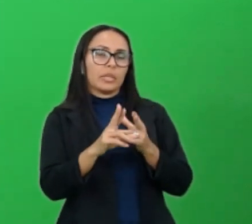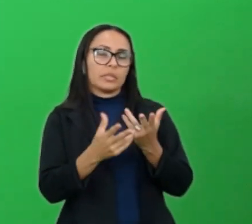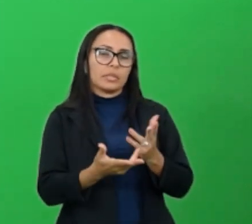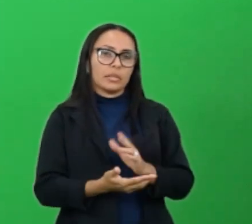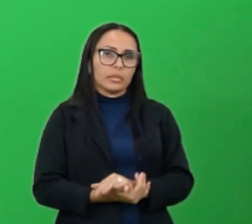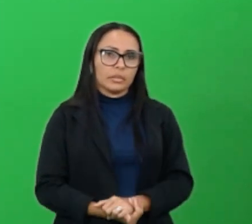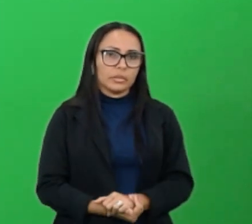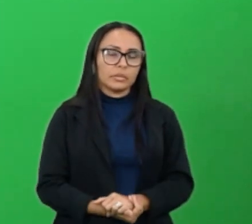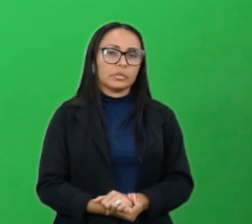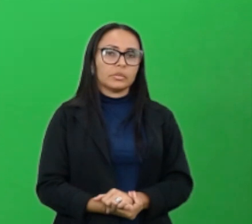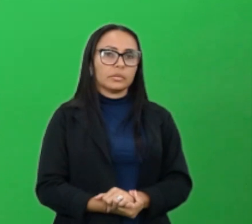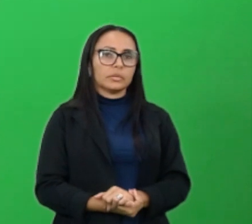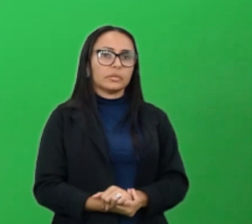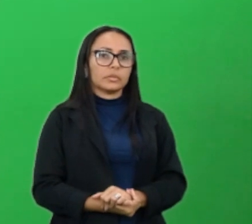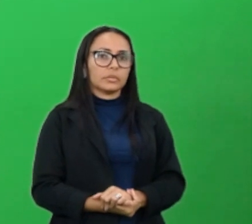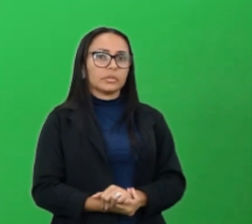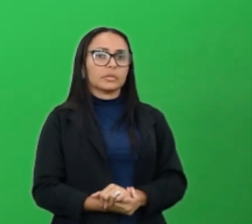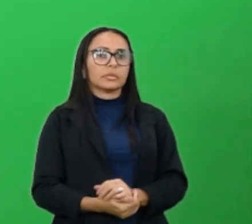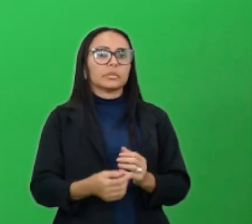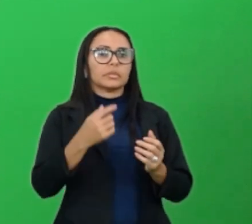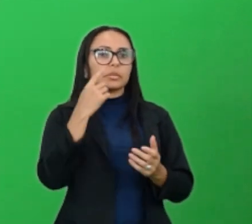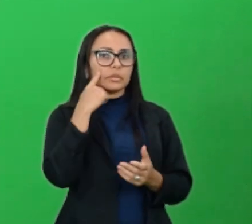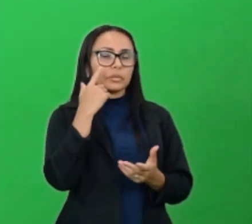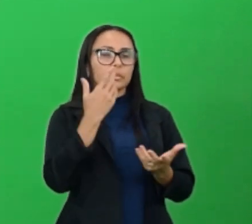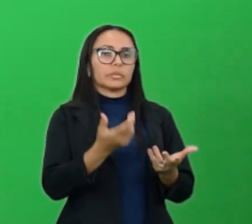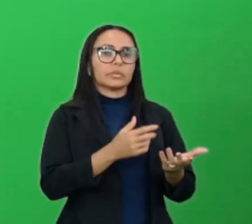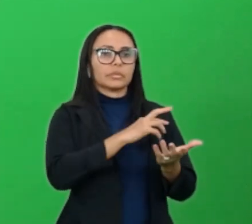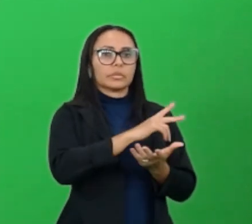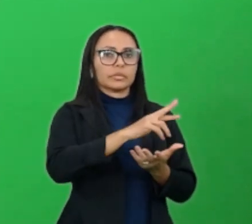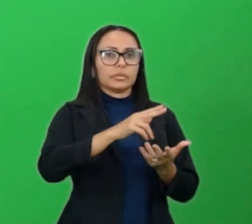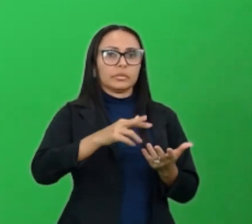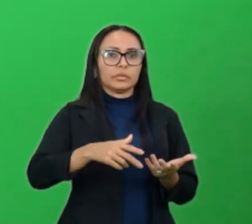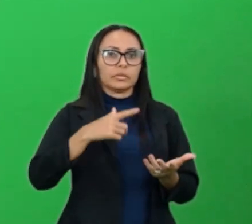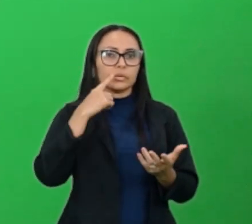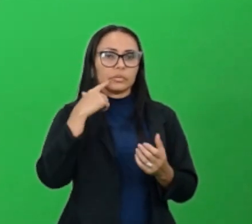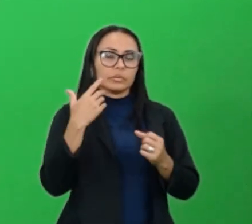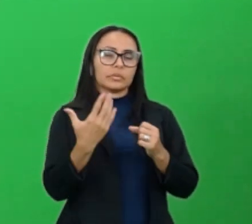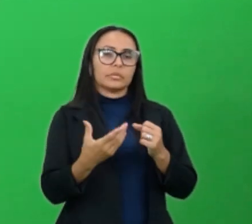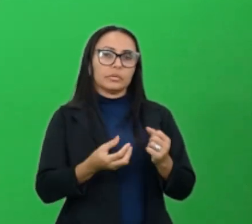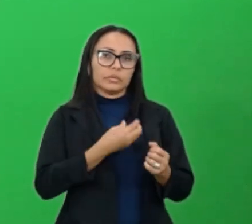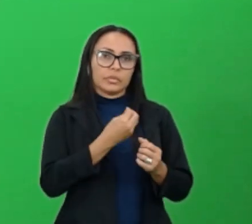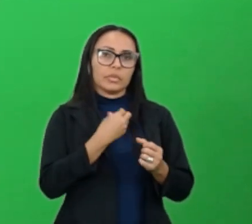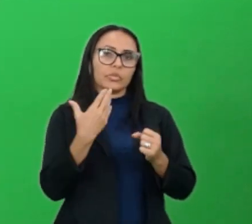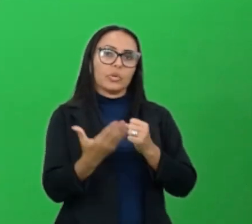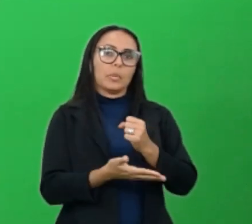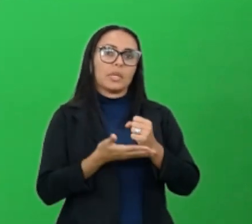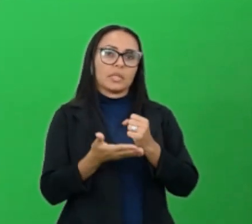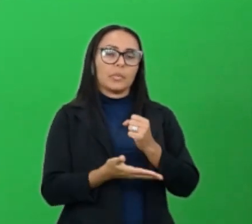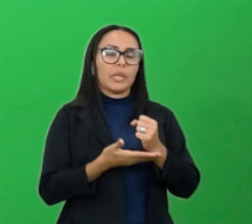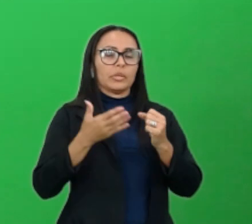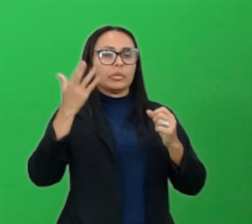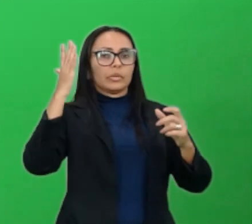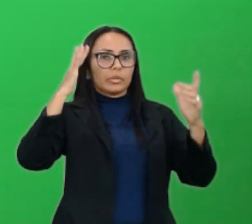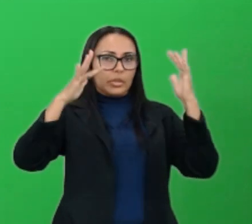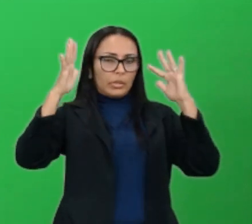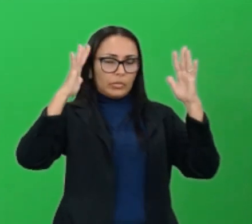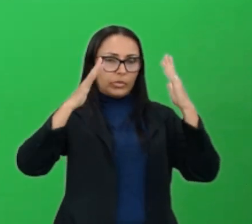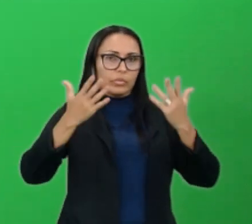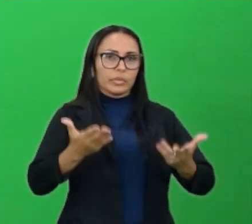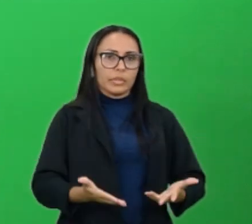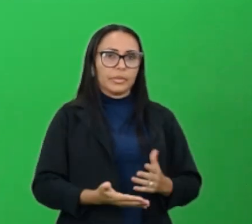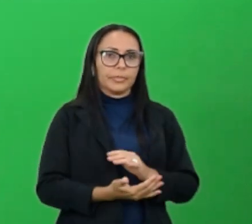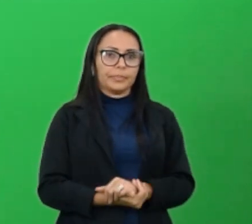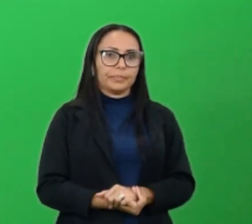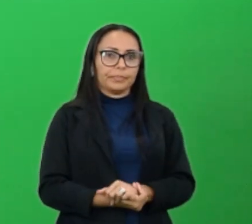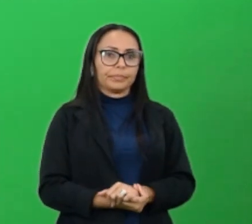conceito multidimensional e existe todo um embasamento teórico referente a isso, né, que foge um pouco ao